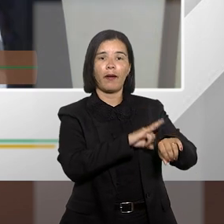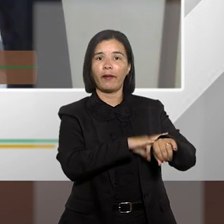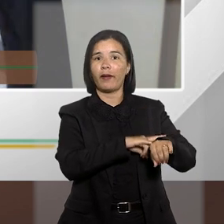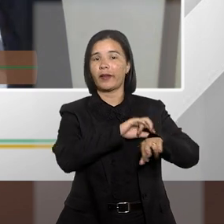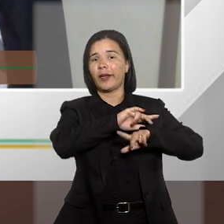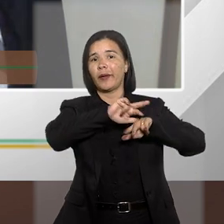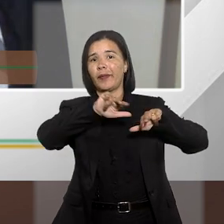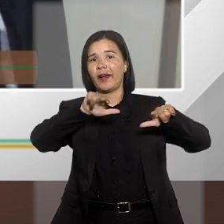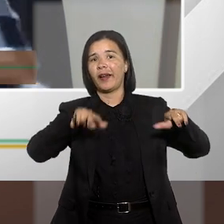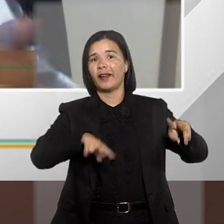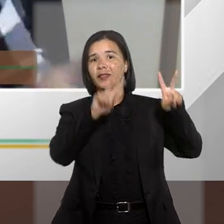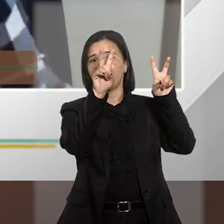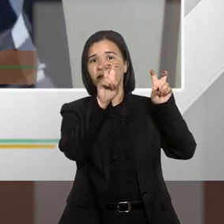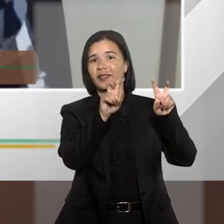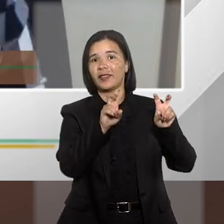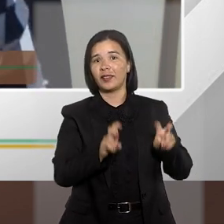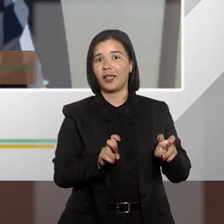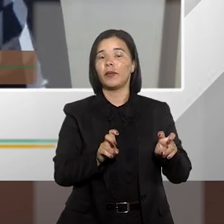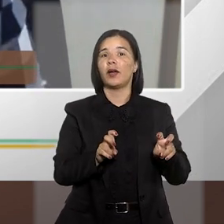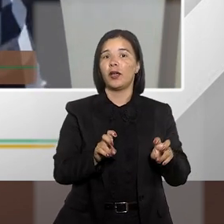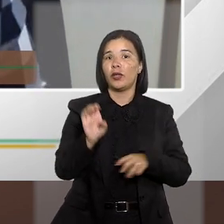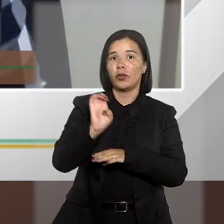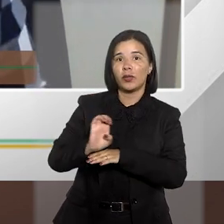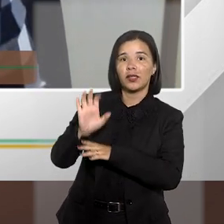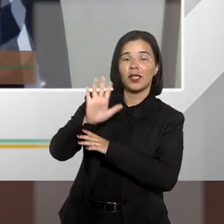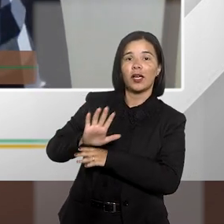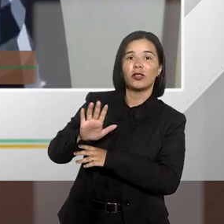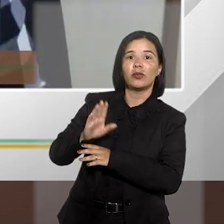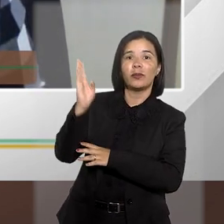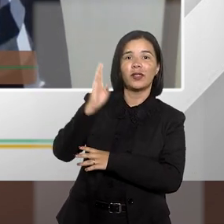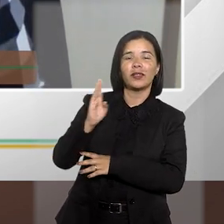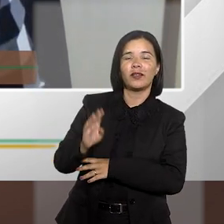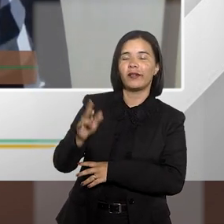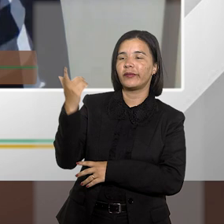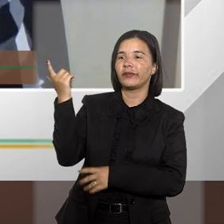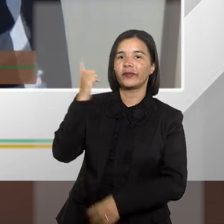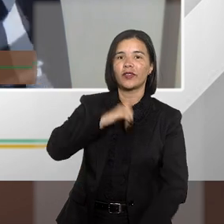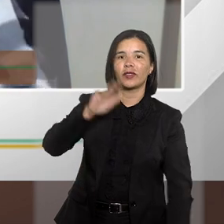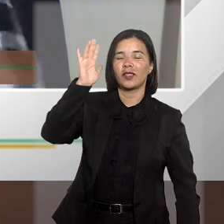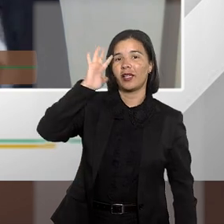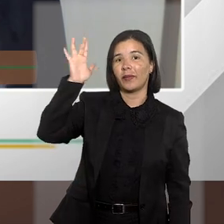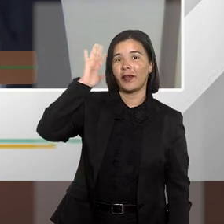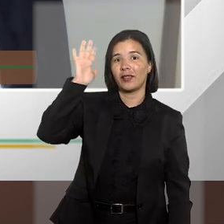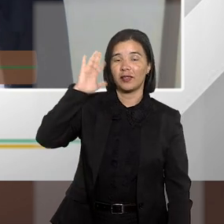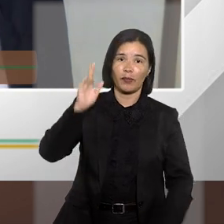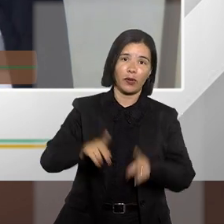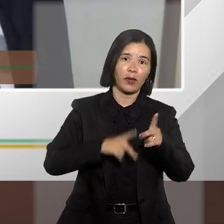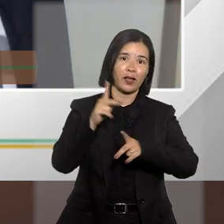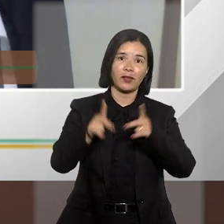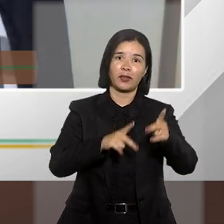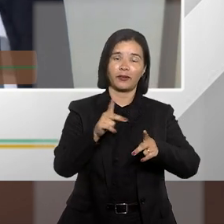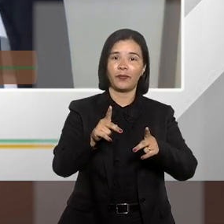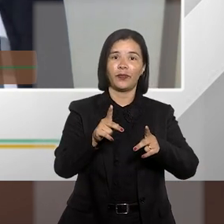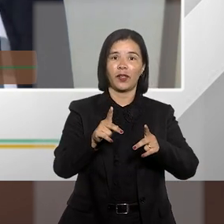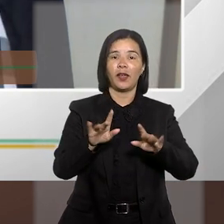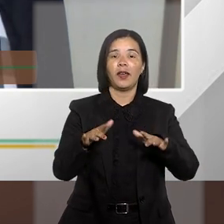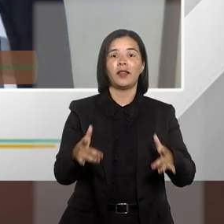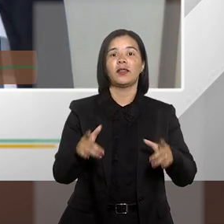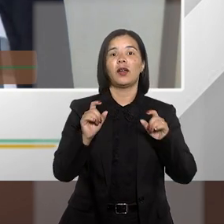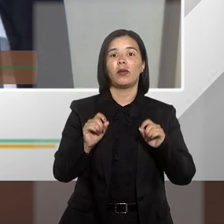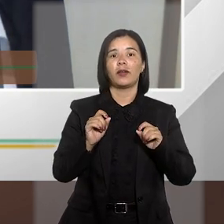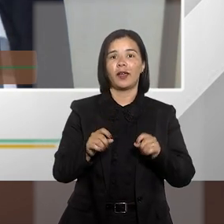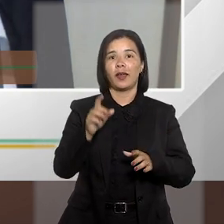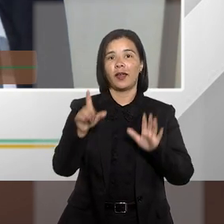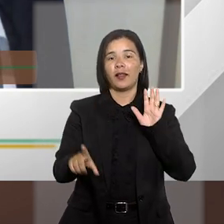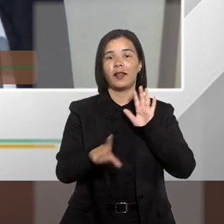que o judiciário tem que ser, que o Estado brasileiro não consegue pensar em prisão dessa população, e o legislativo não consegue pensar em leis